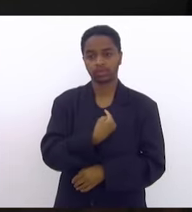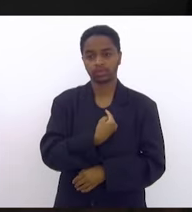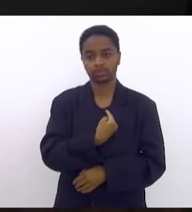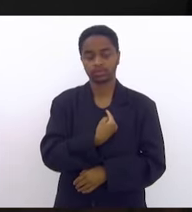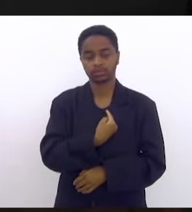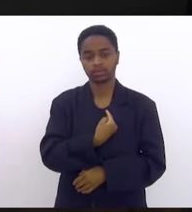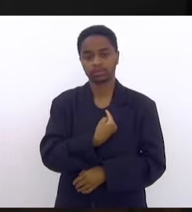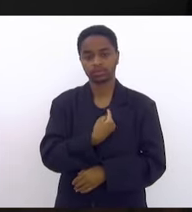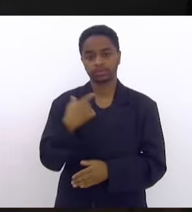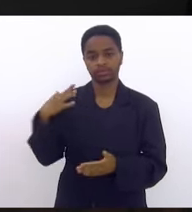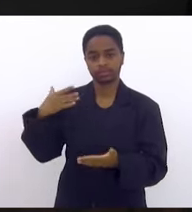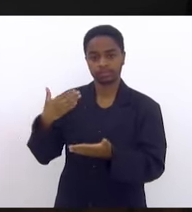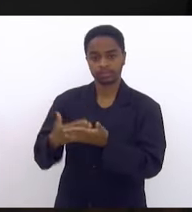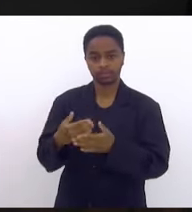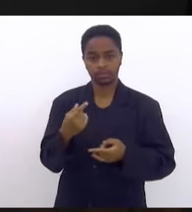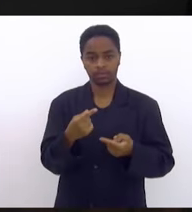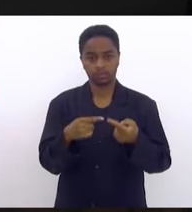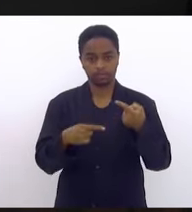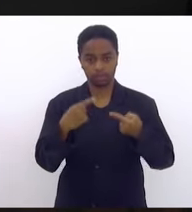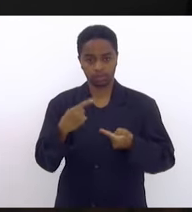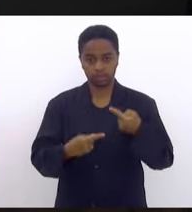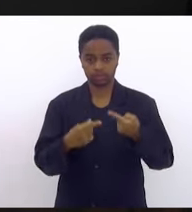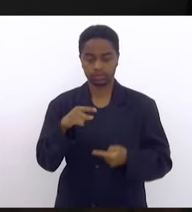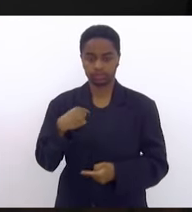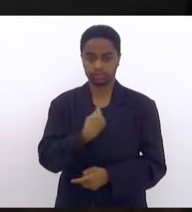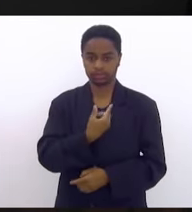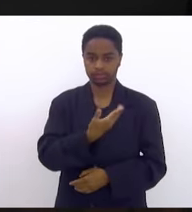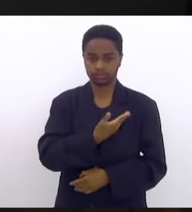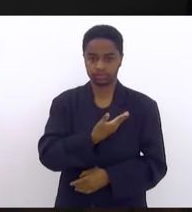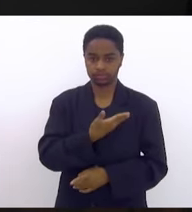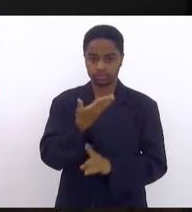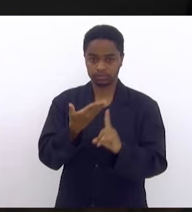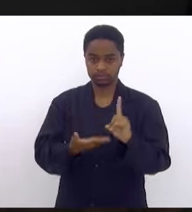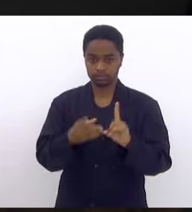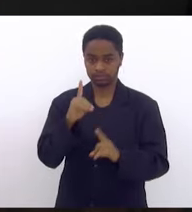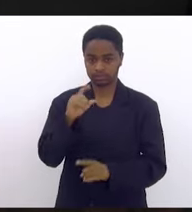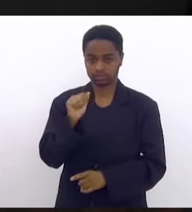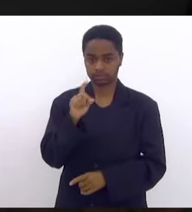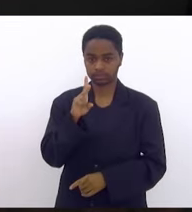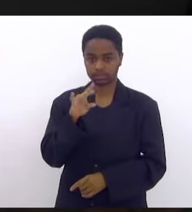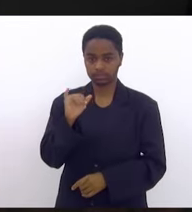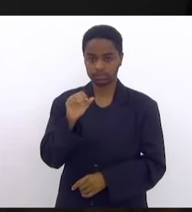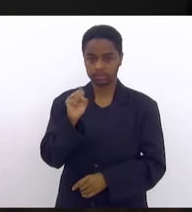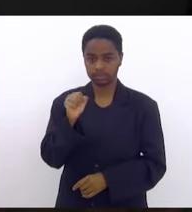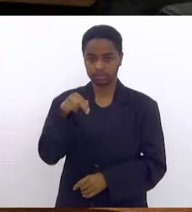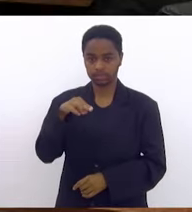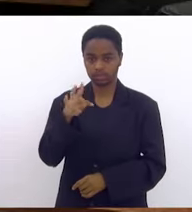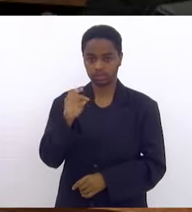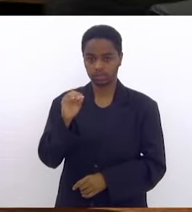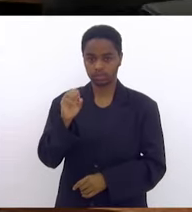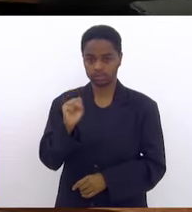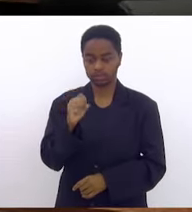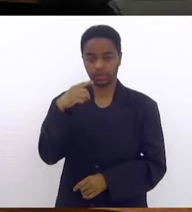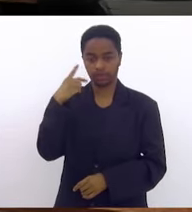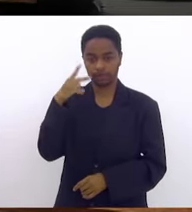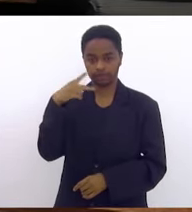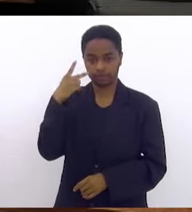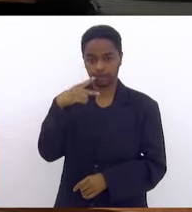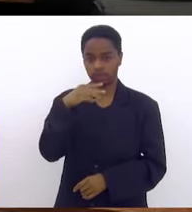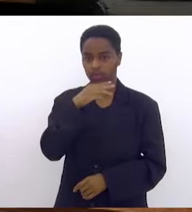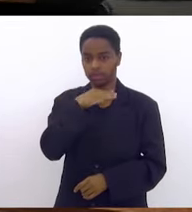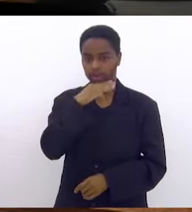à nossa trajetória política. Nosso amigo doutor Davi dos Santos Faria, vereador do município de